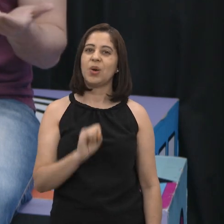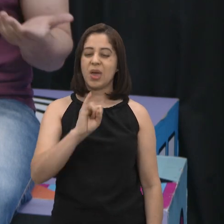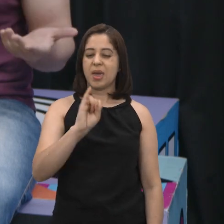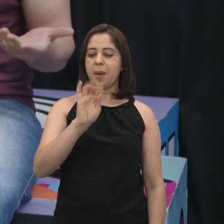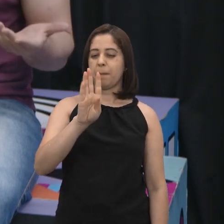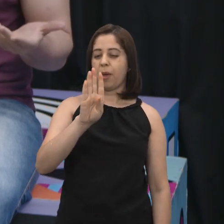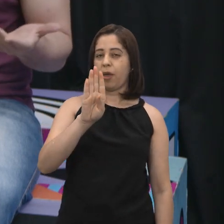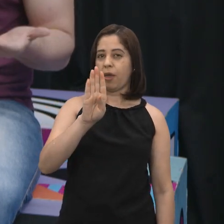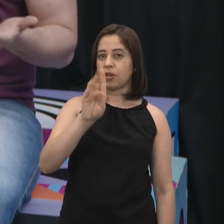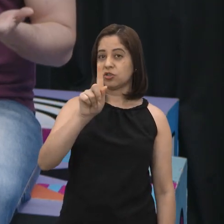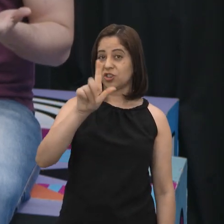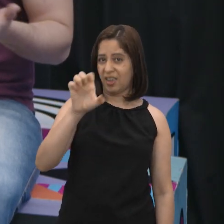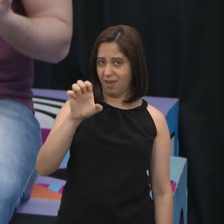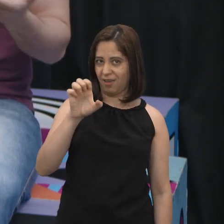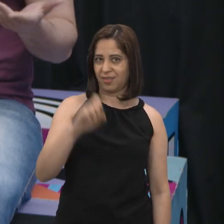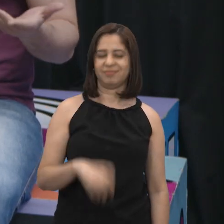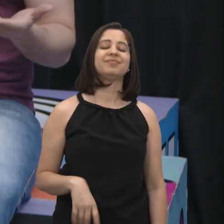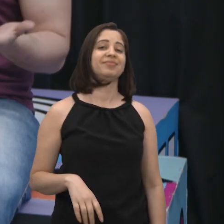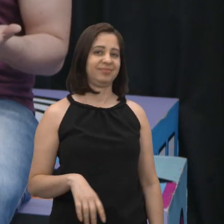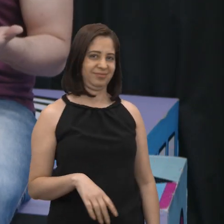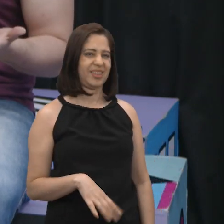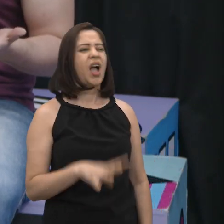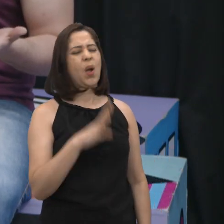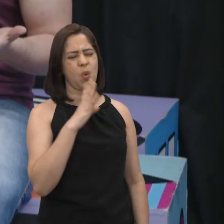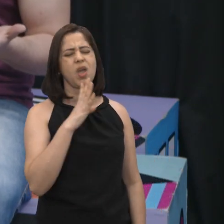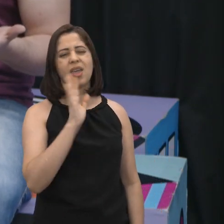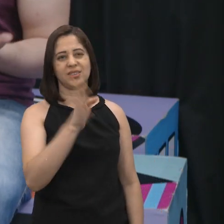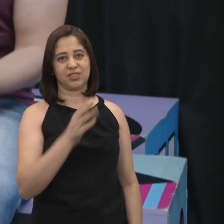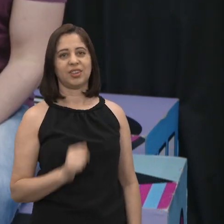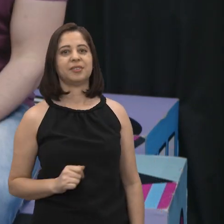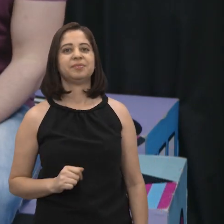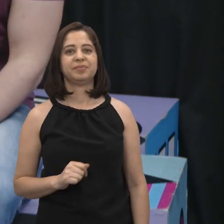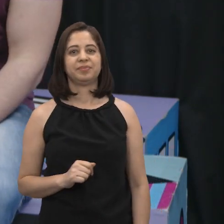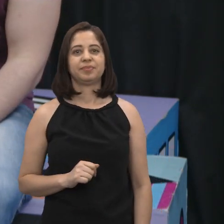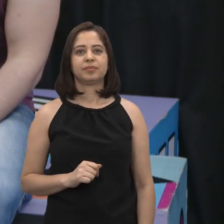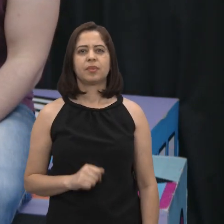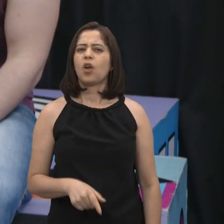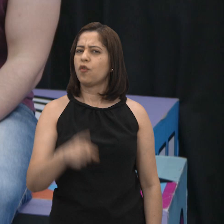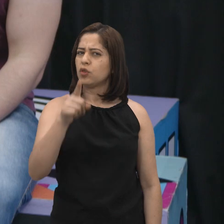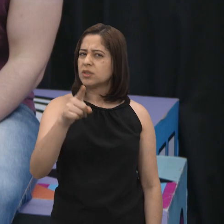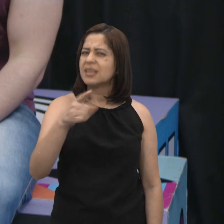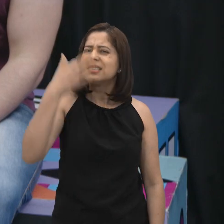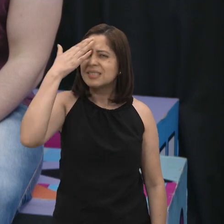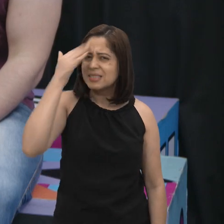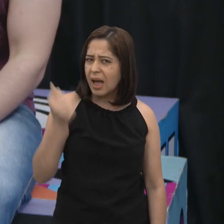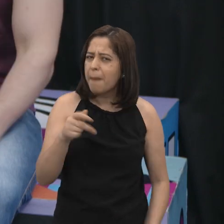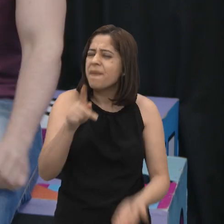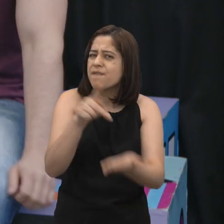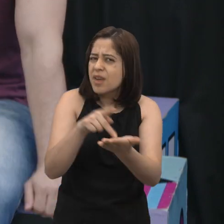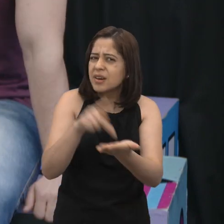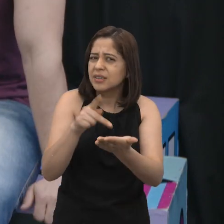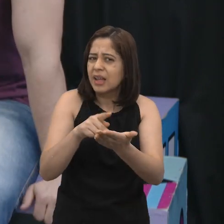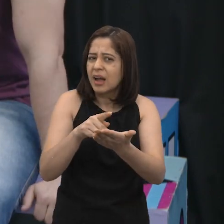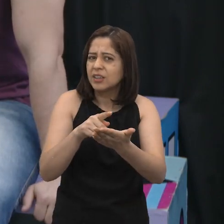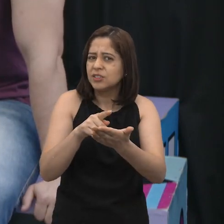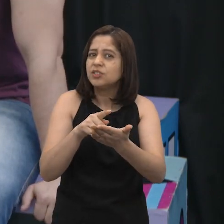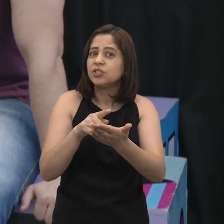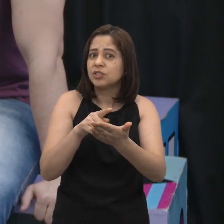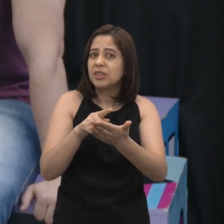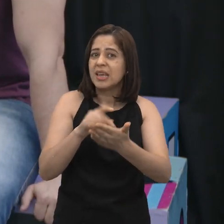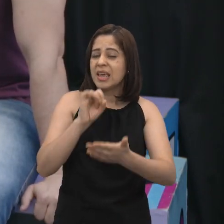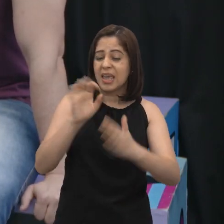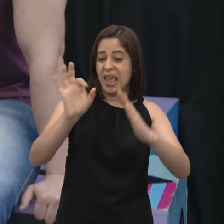ouviu falar do IBGE, né? Quem não? Não tem como, né? Não tem jeito. Mas vem cá, olha só. Você realmente sabe o que o